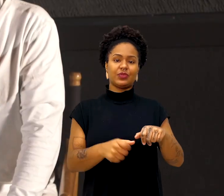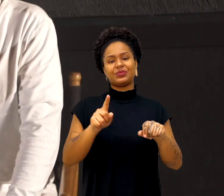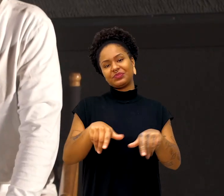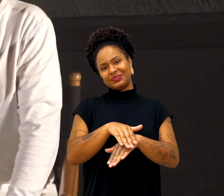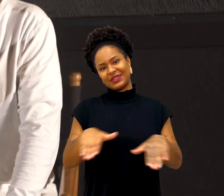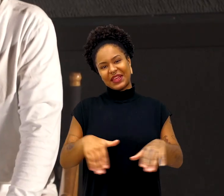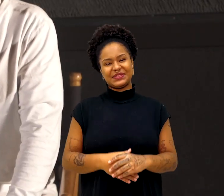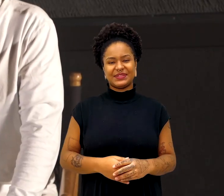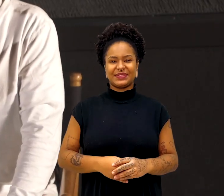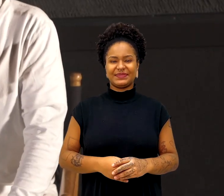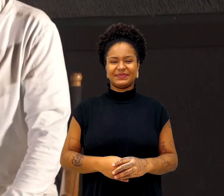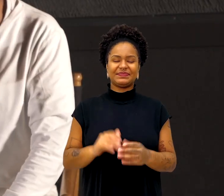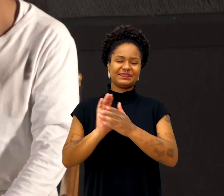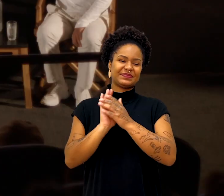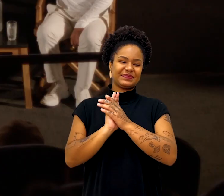É isso aí.